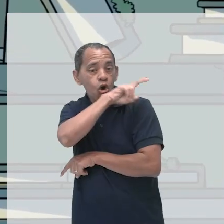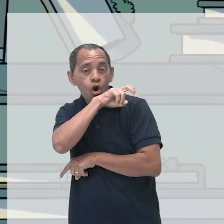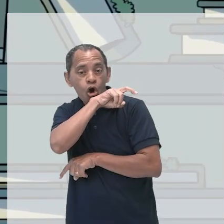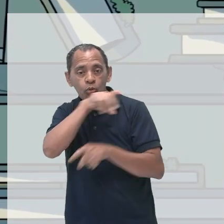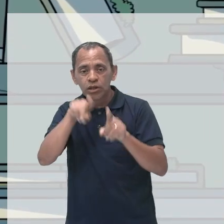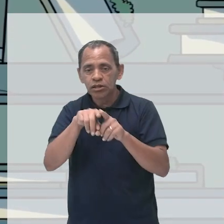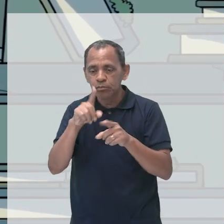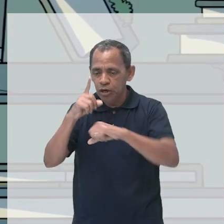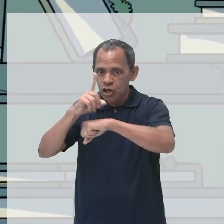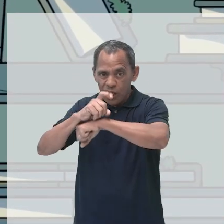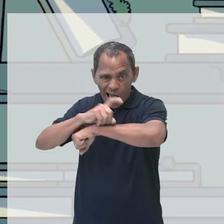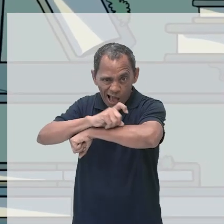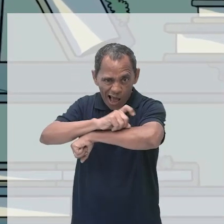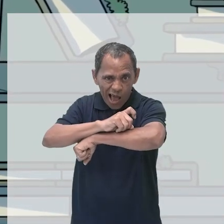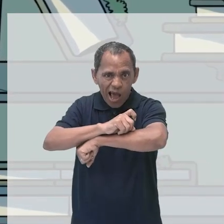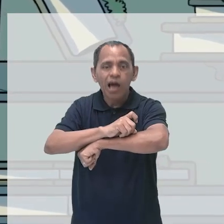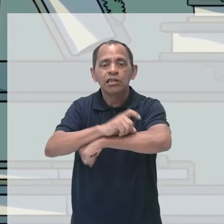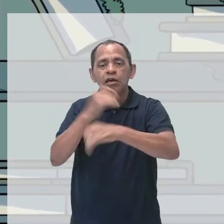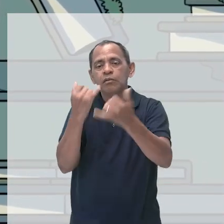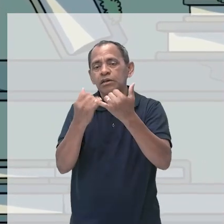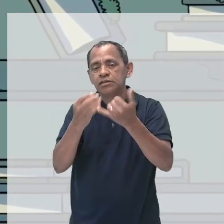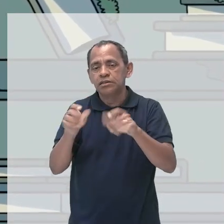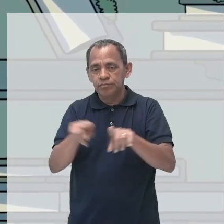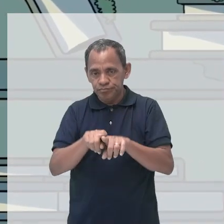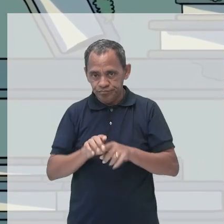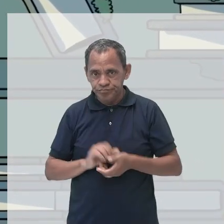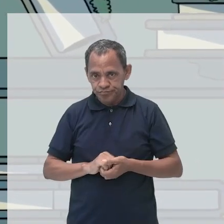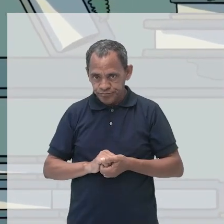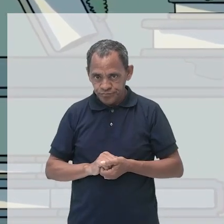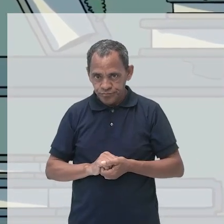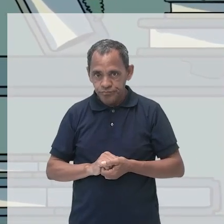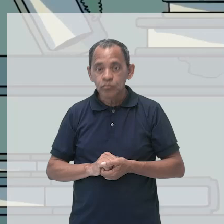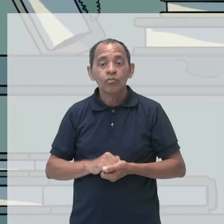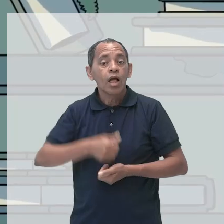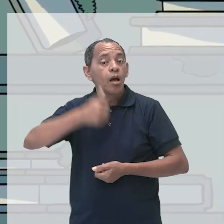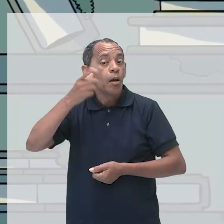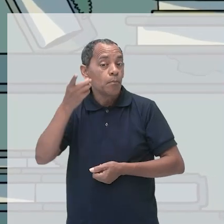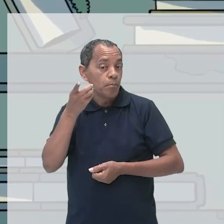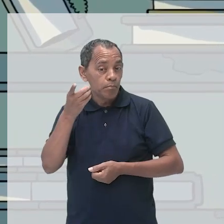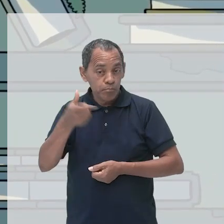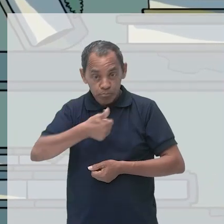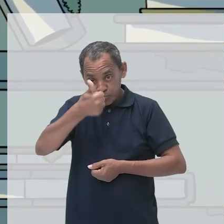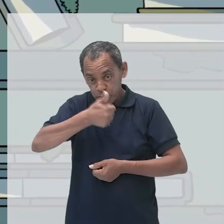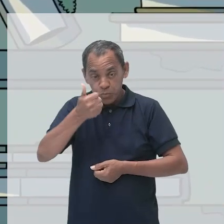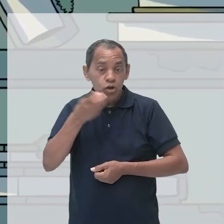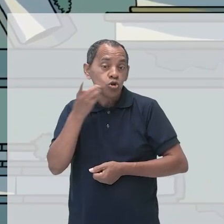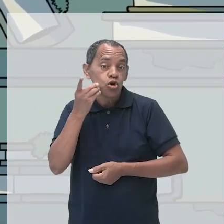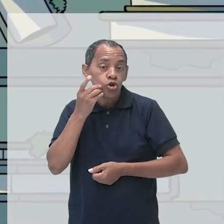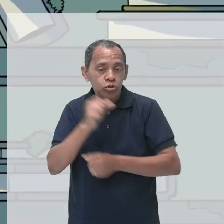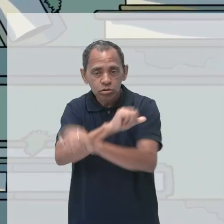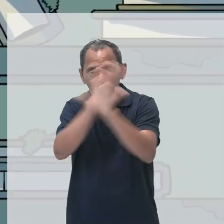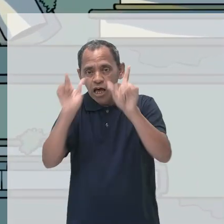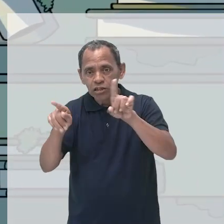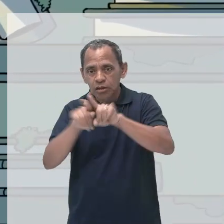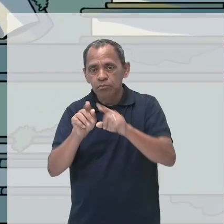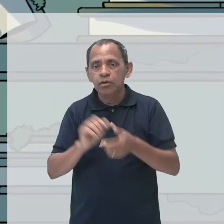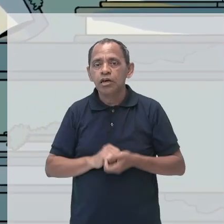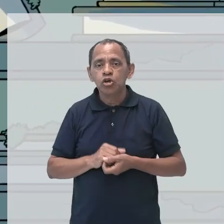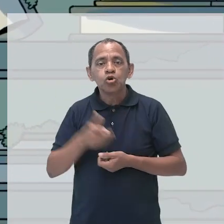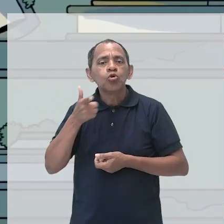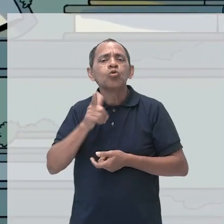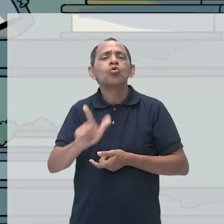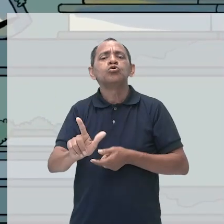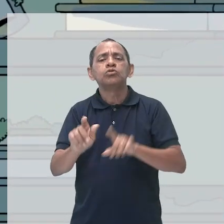de casa. Que seu sátiro viesse sem demora no primeiro dia claro, restituía a claridade ao reduto